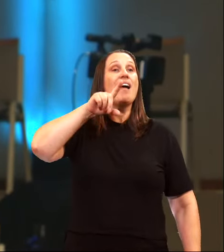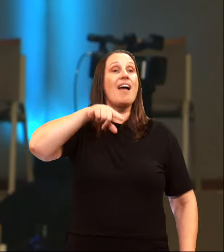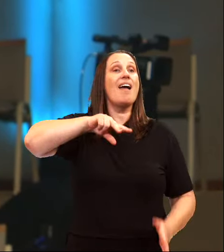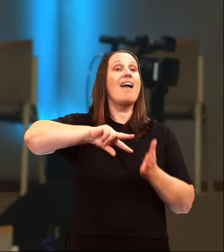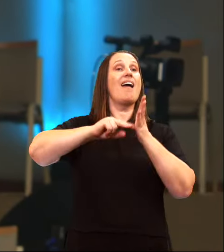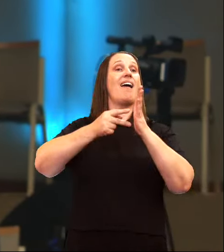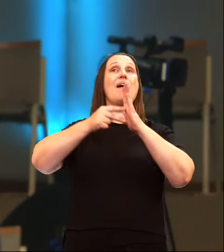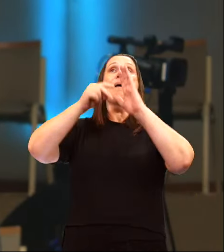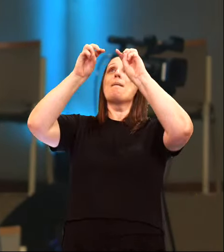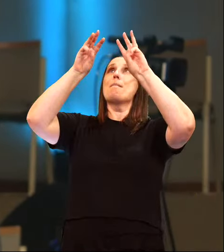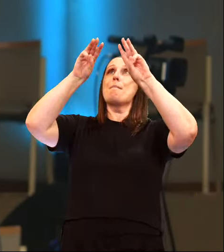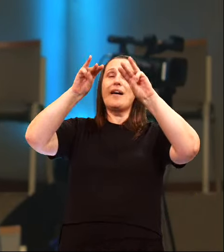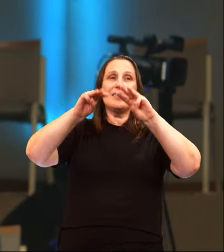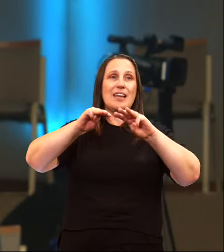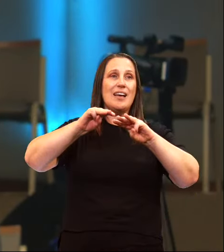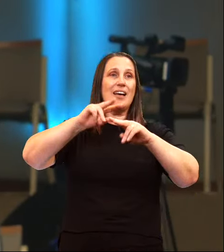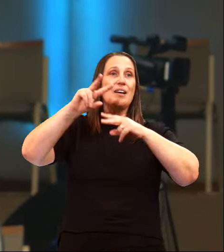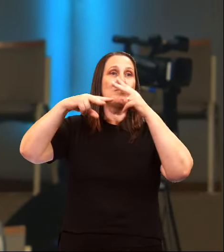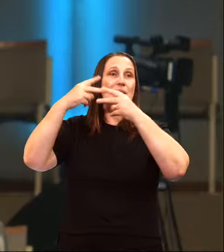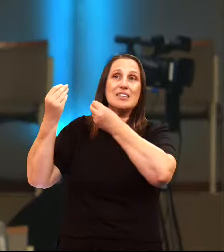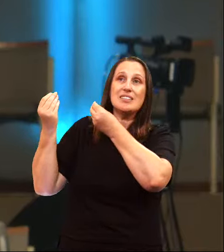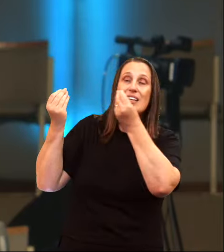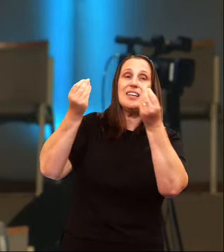é presente de Deus.